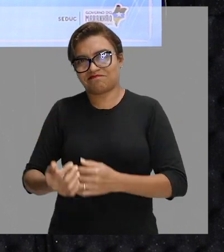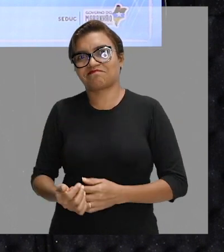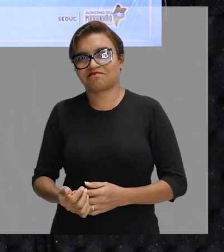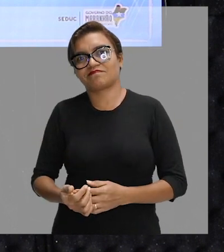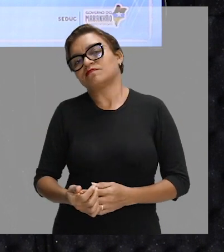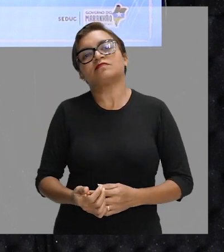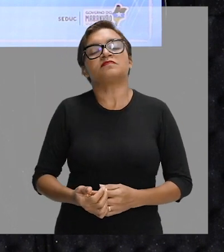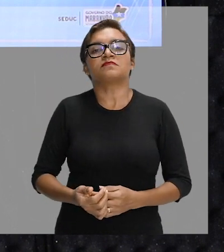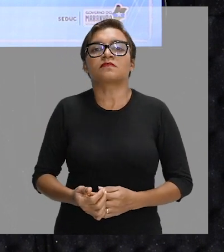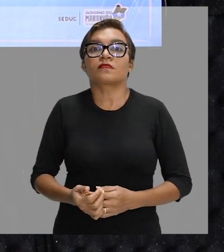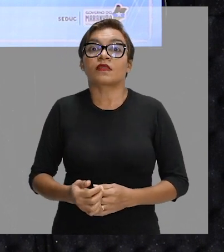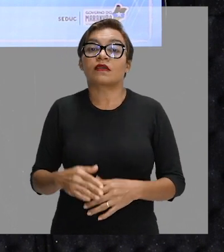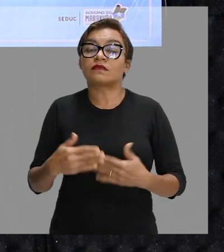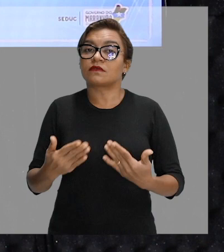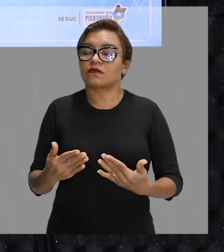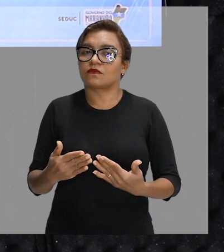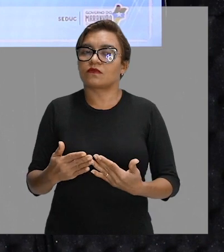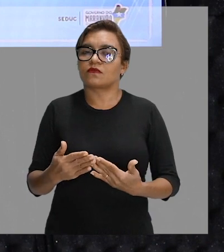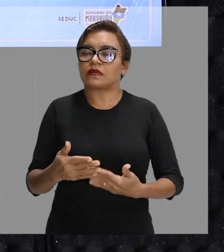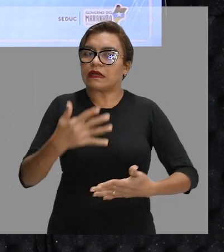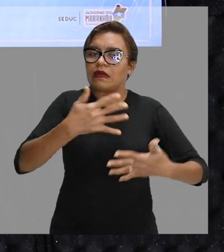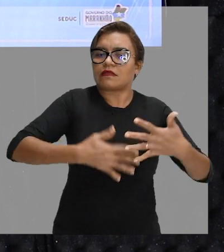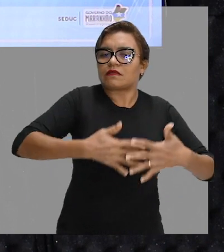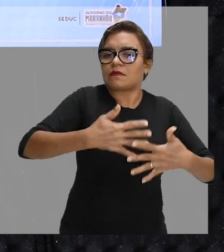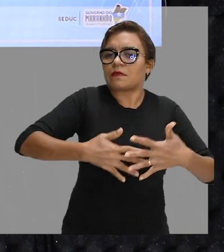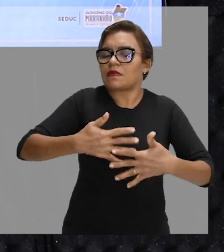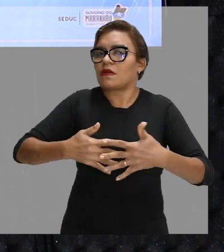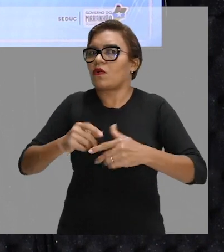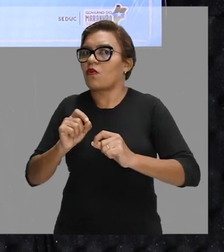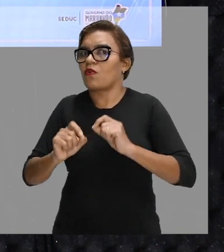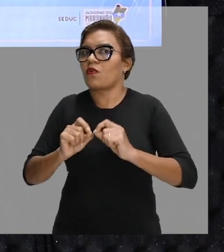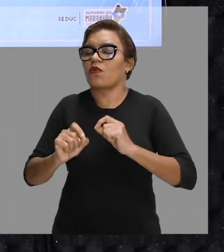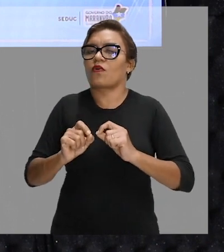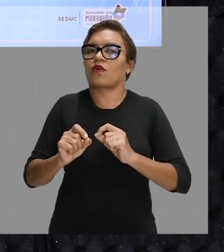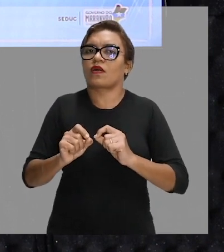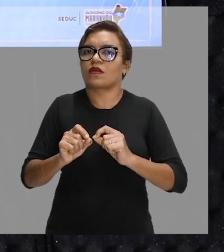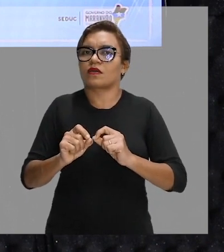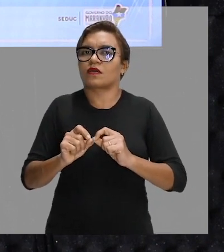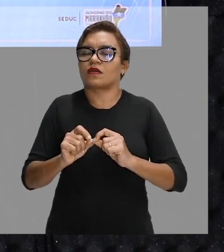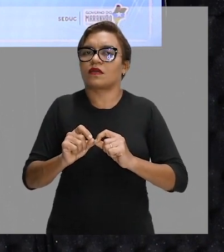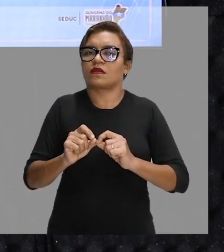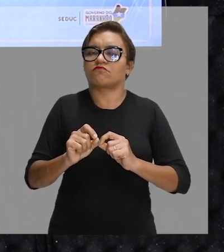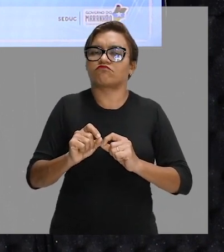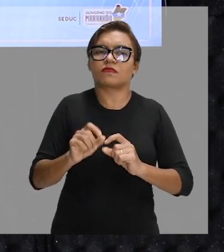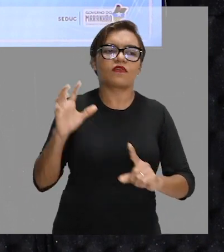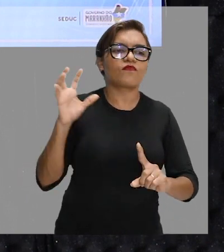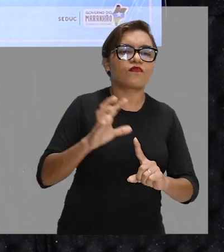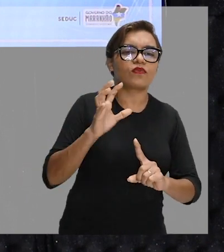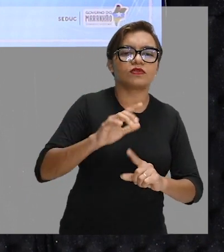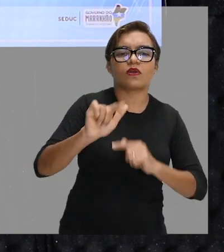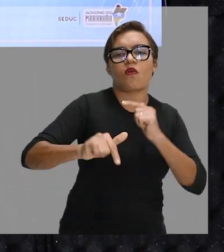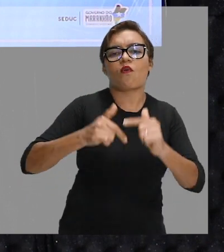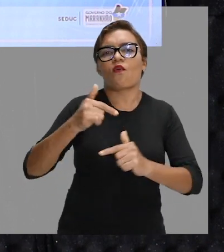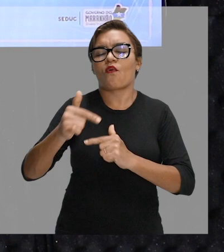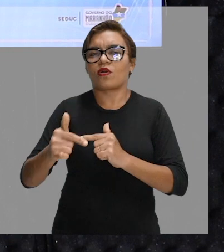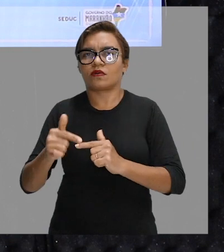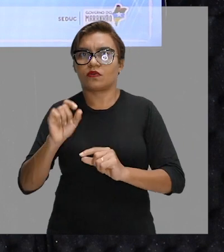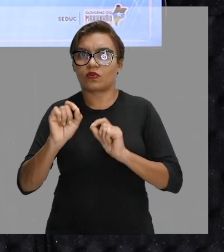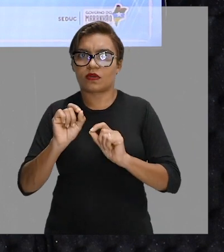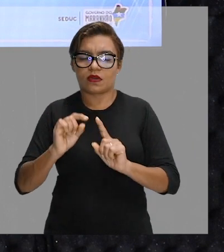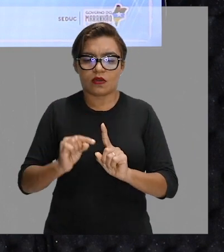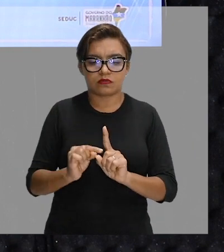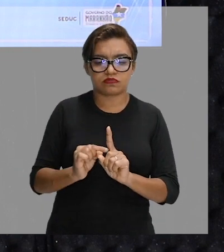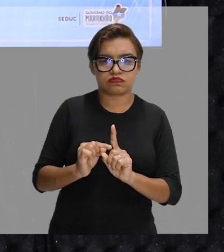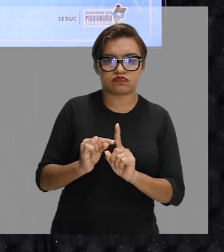certo? Esse atrapalho vai gerar, dentre outras coisas, uma elevação